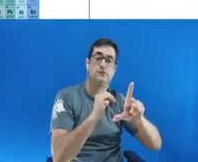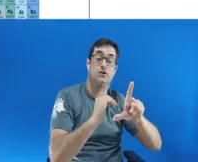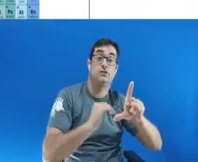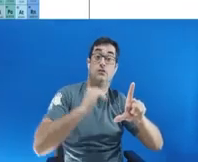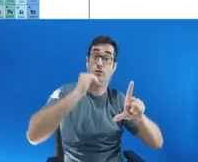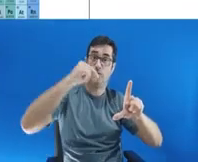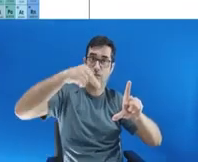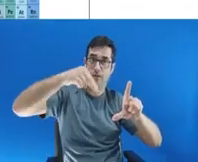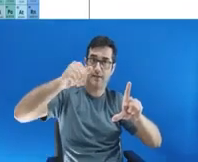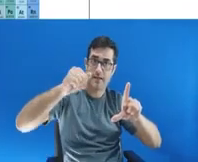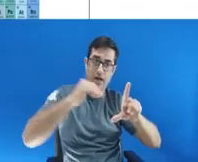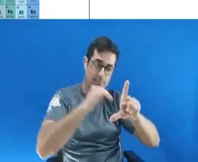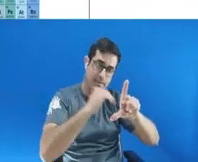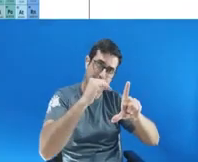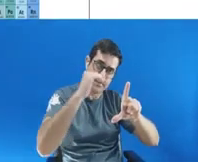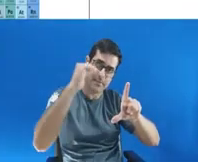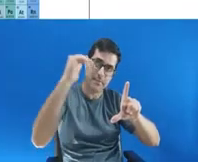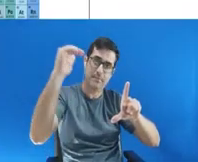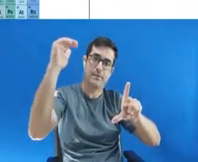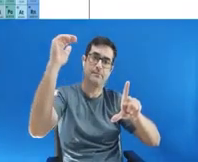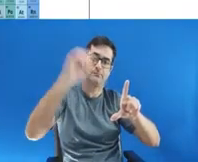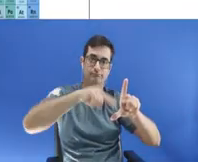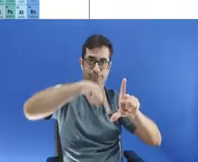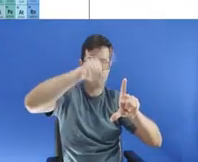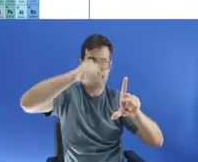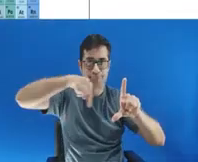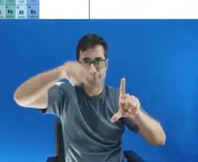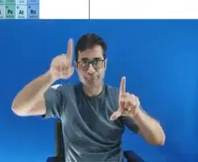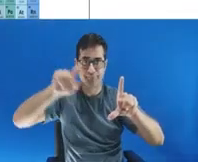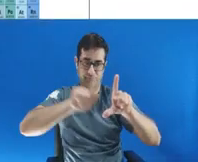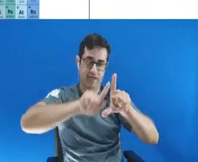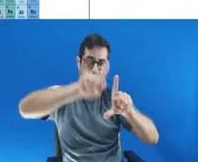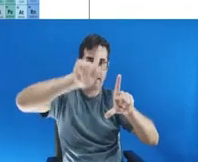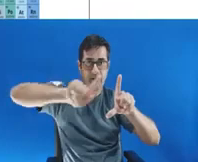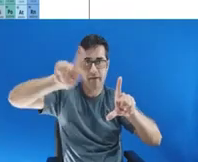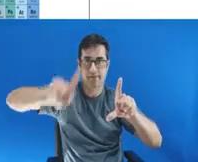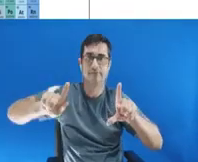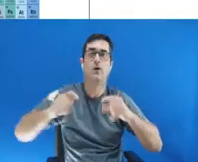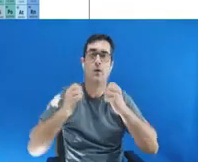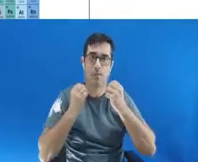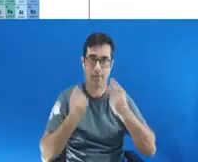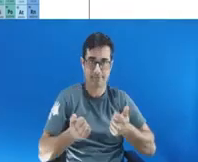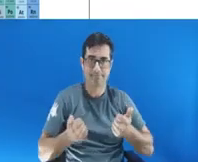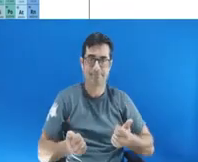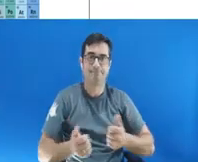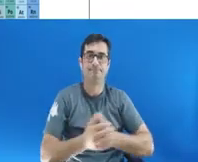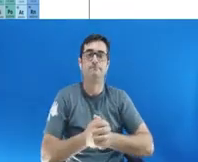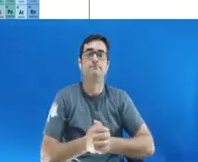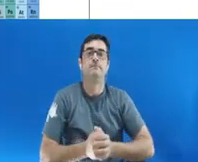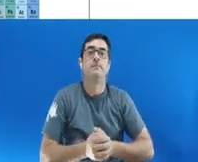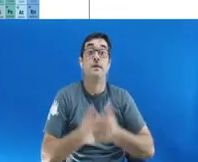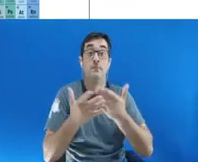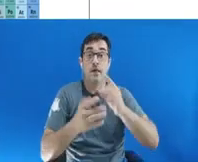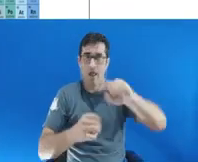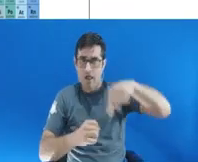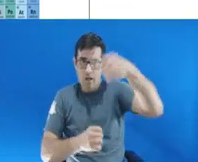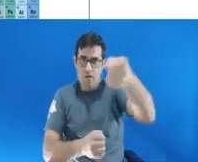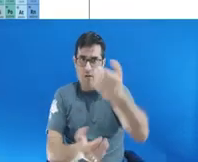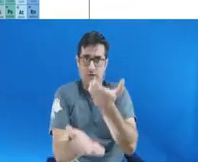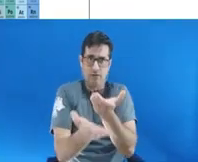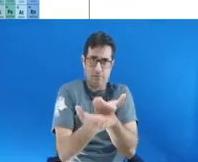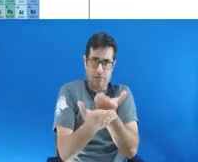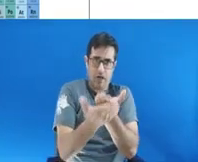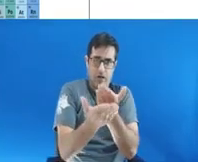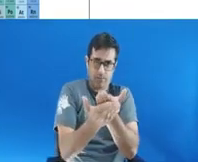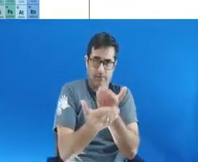Bom, na próxima aula, na próxima videoaula, seguiremos ainda no módulo 2, que é a tabela